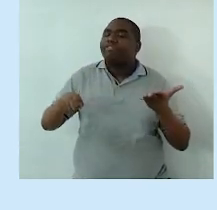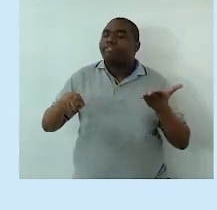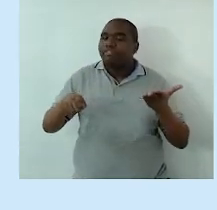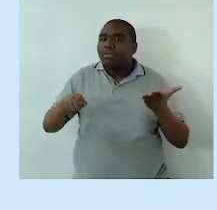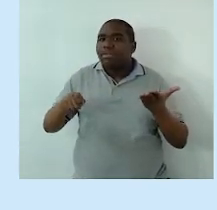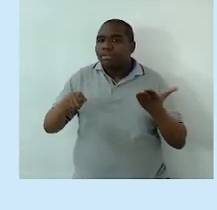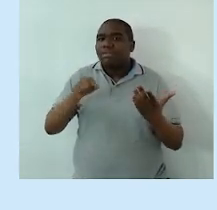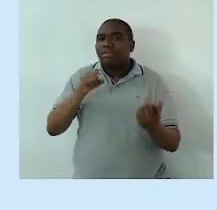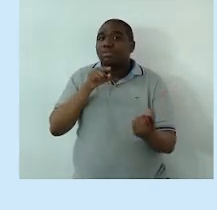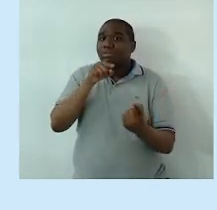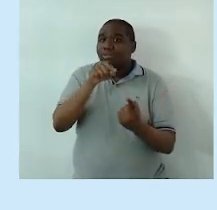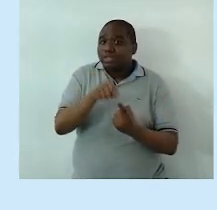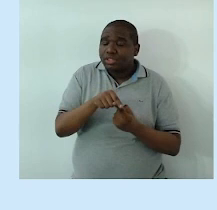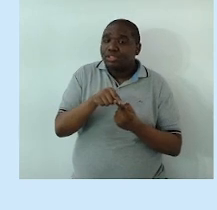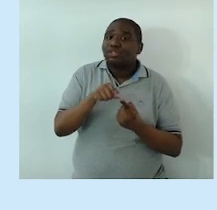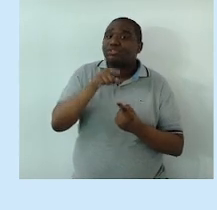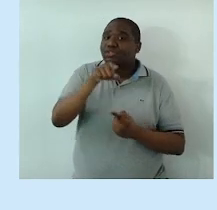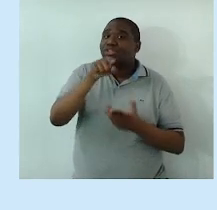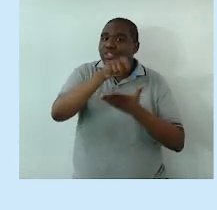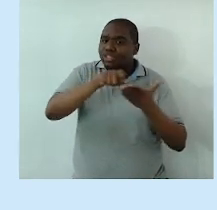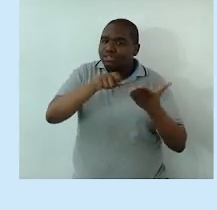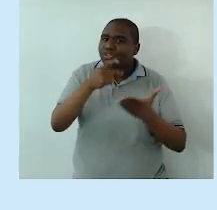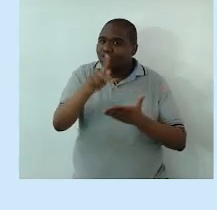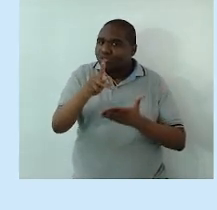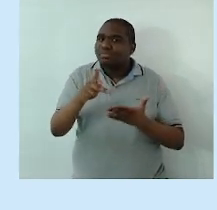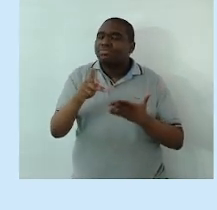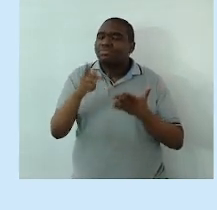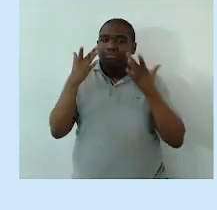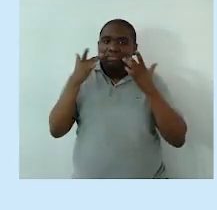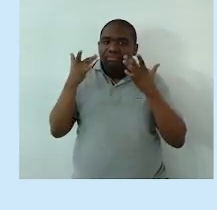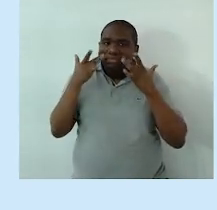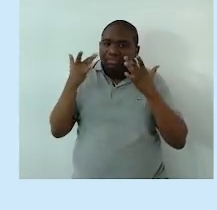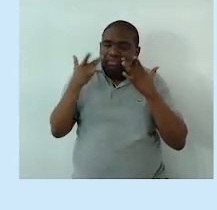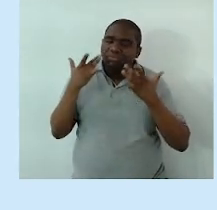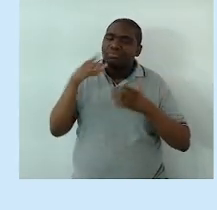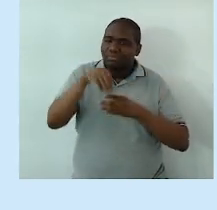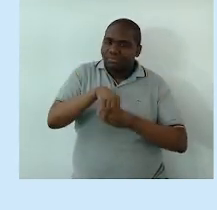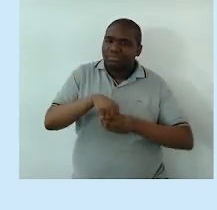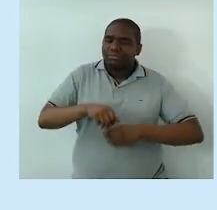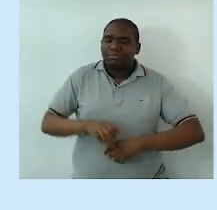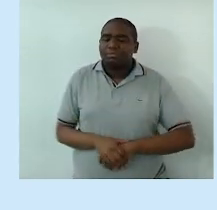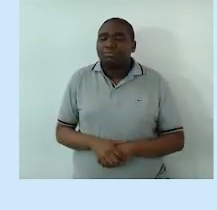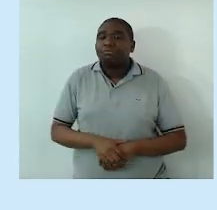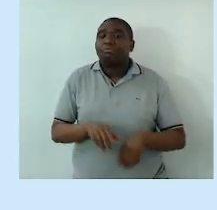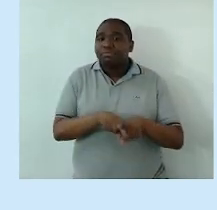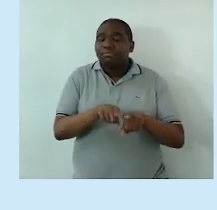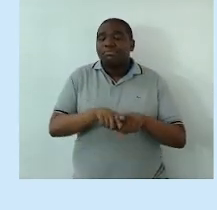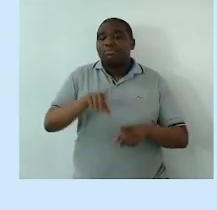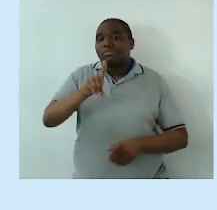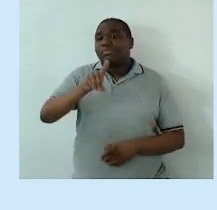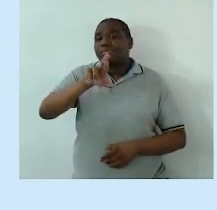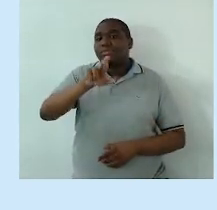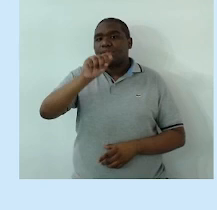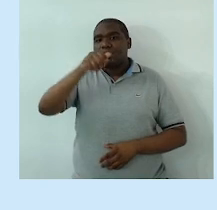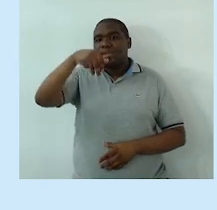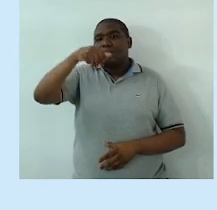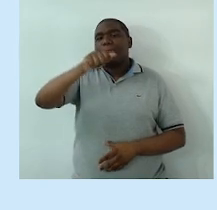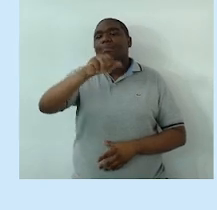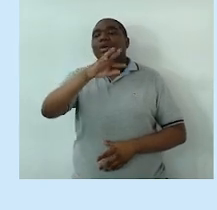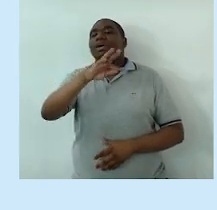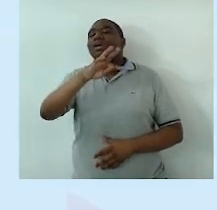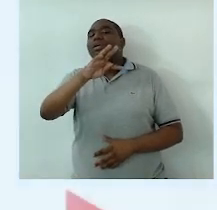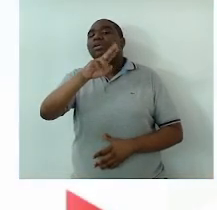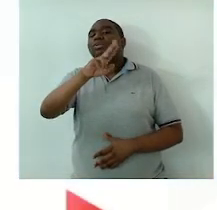intuito do que você for escrever da sua peça ser encenada no teatro. Dramaturgo é o profissional